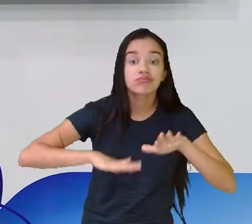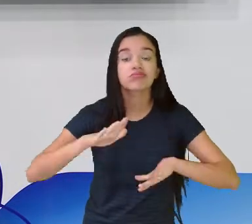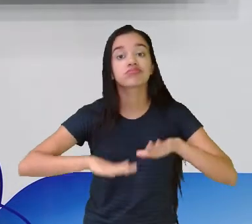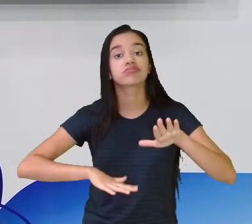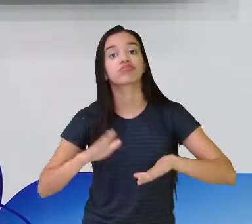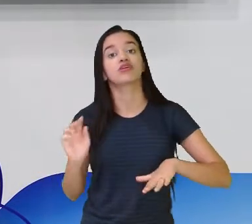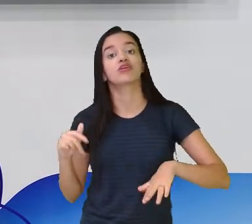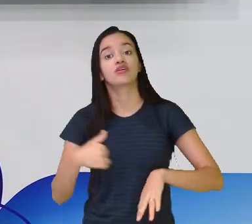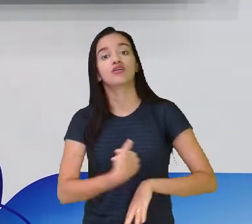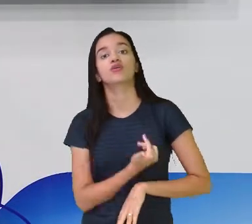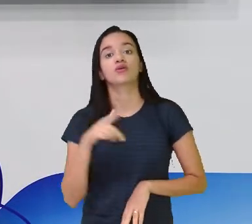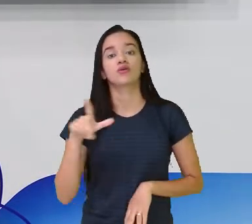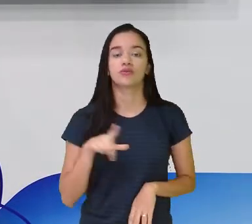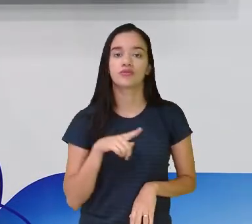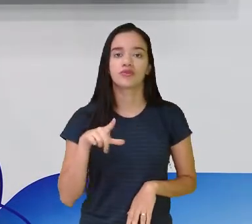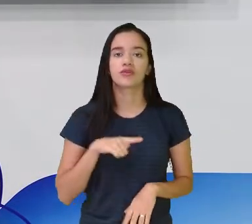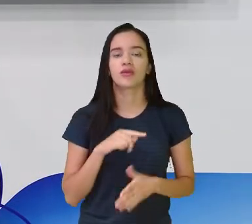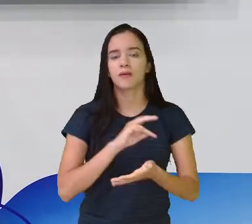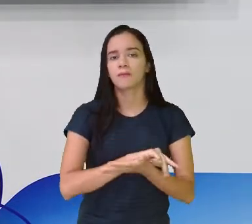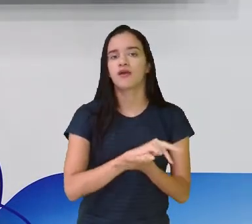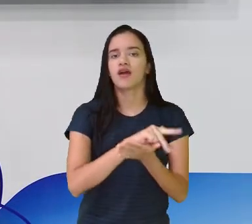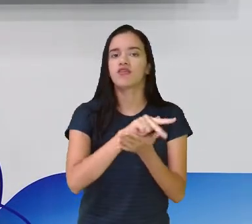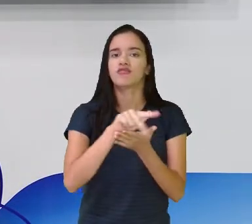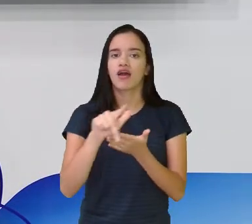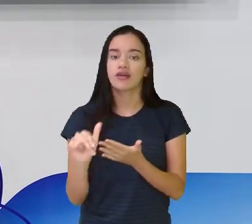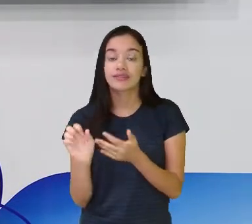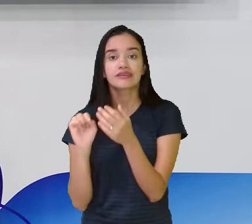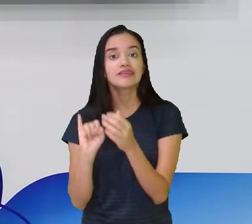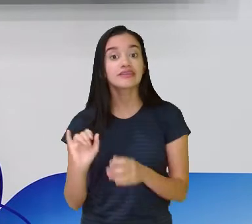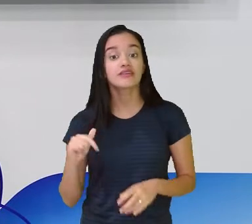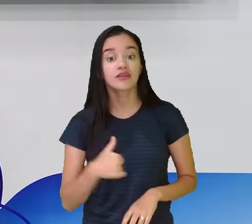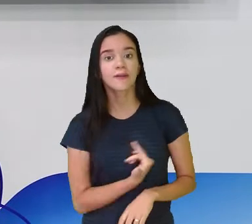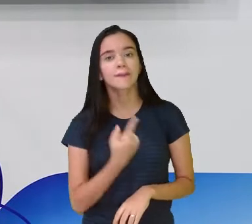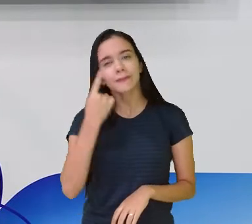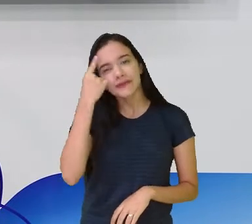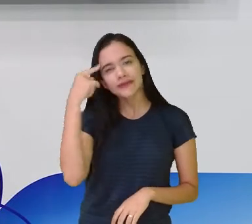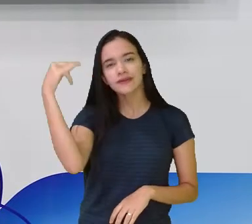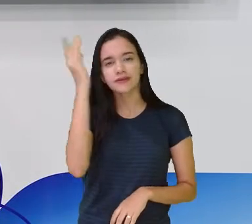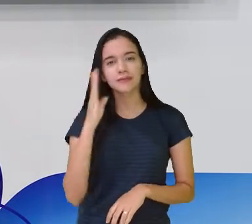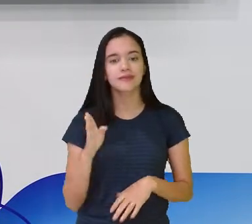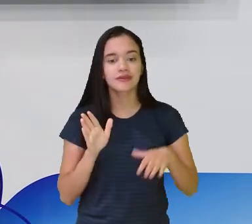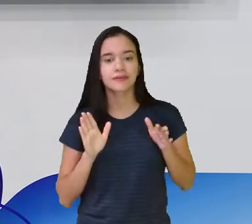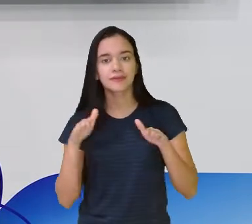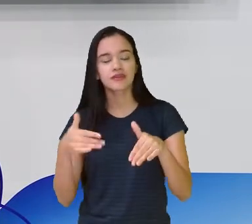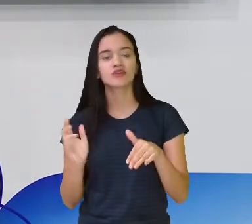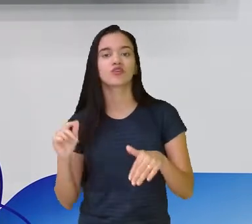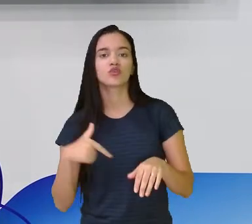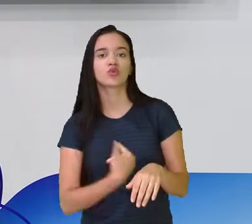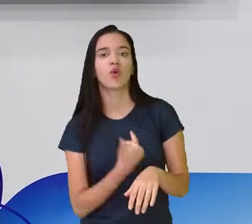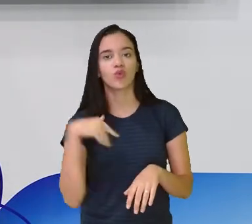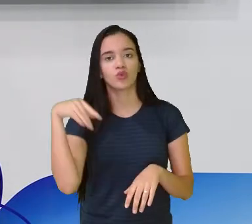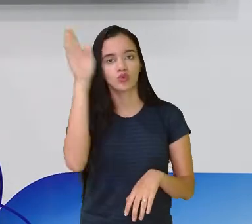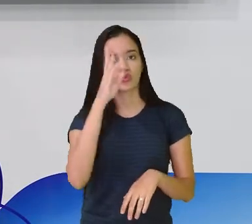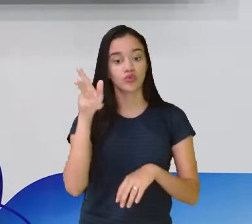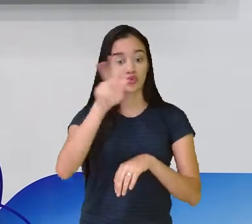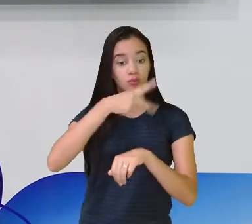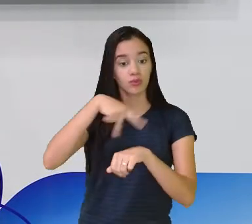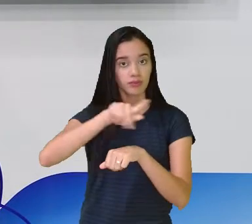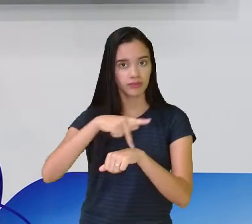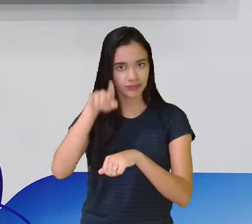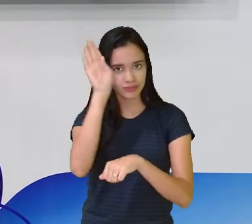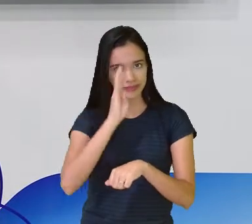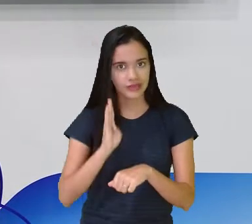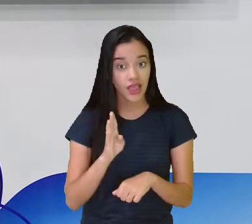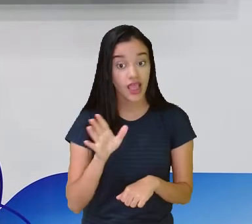bastante. Nós temos várias riquezas e se a gente pensa no Brasil especificamente, no nosso país, ele é